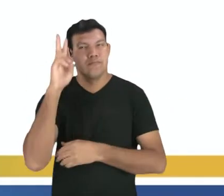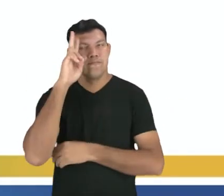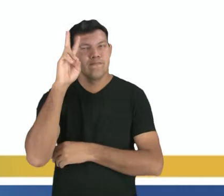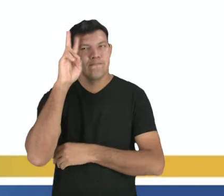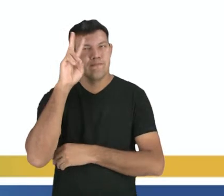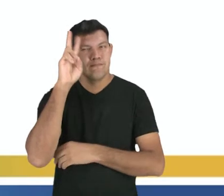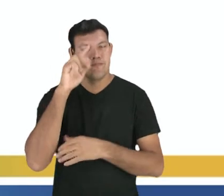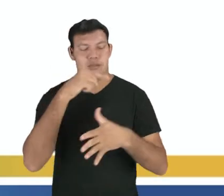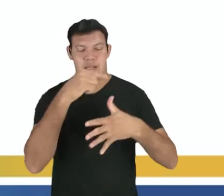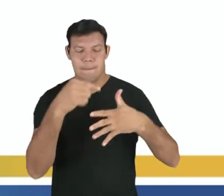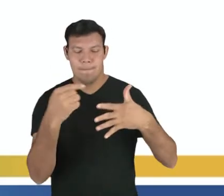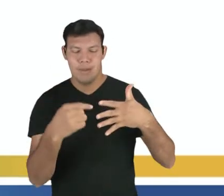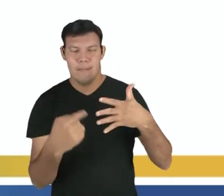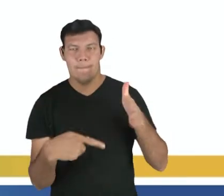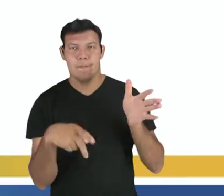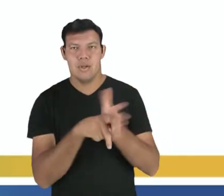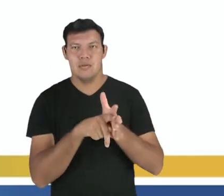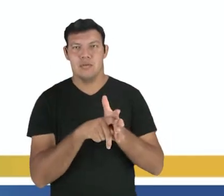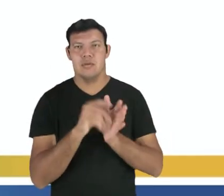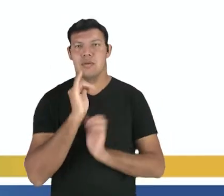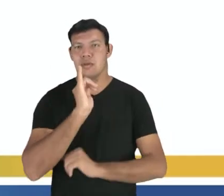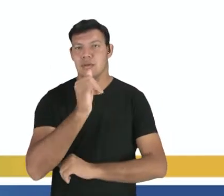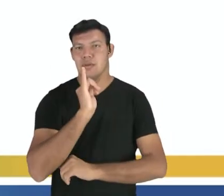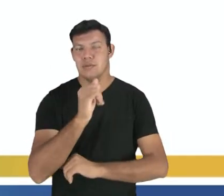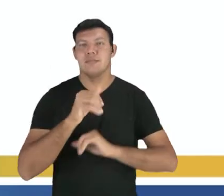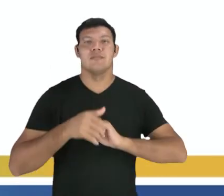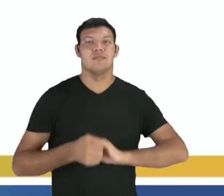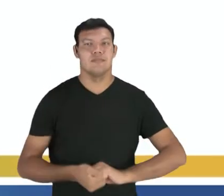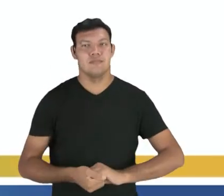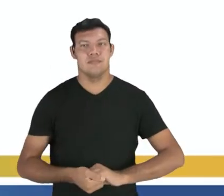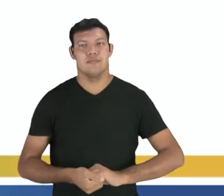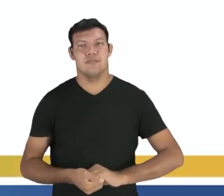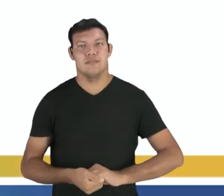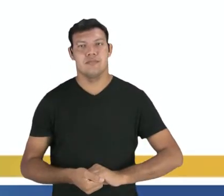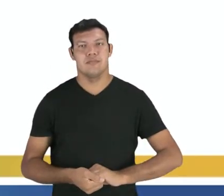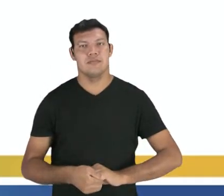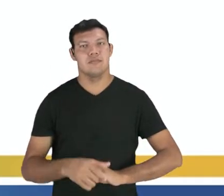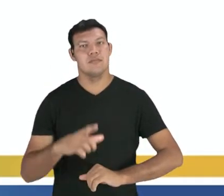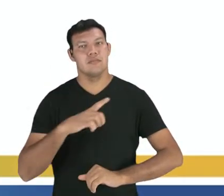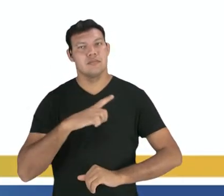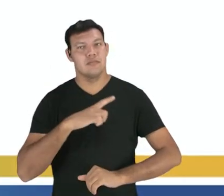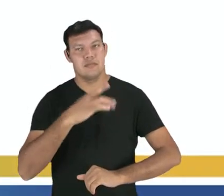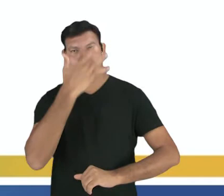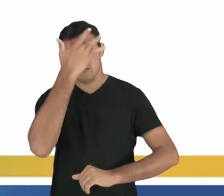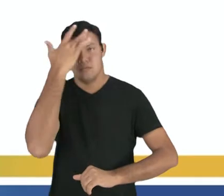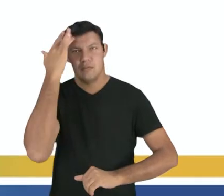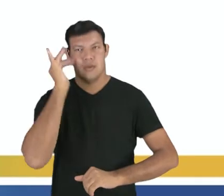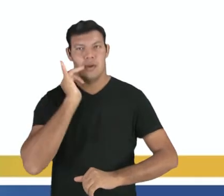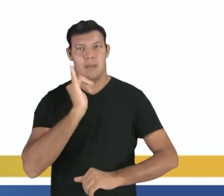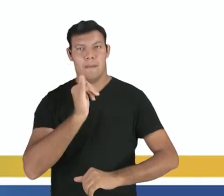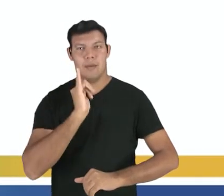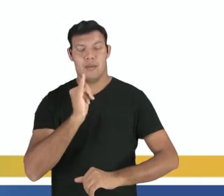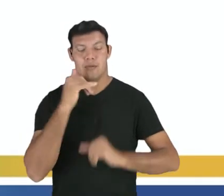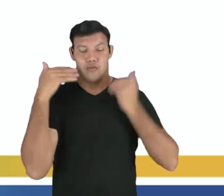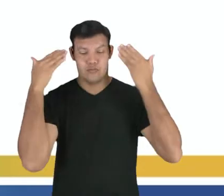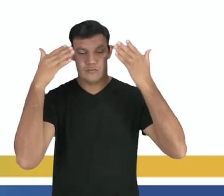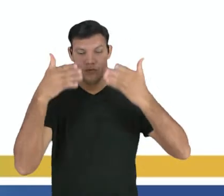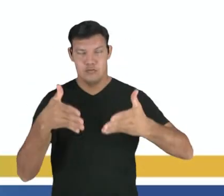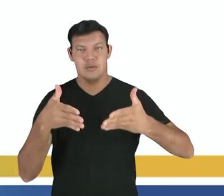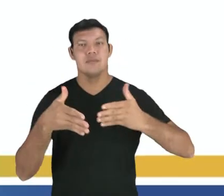sobre os elementos da narrativa uma narrativa né Nós temos aí o narrador é o foco narrativo